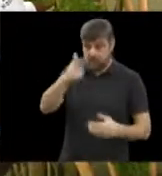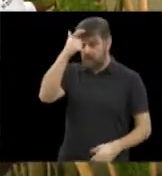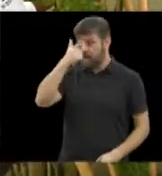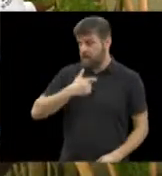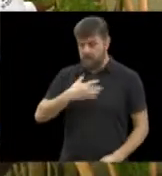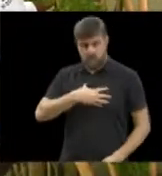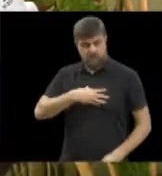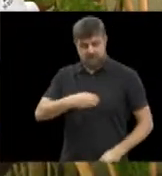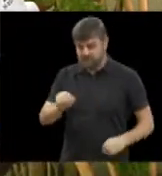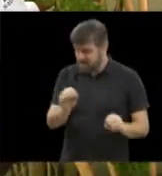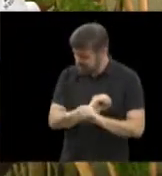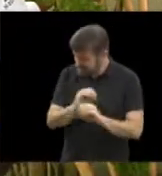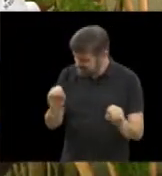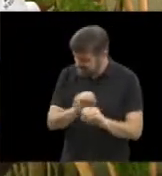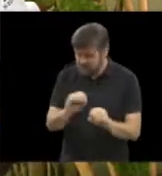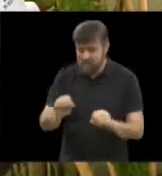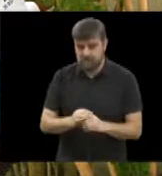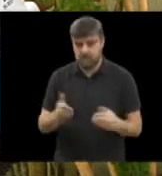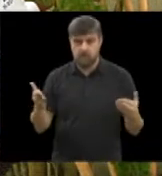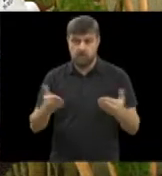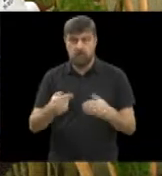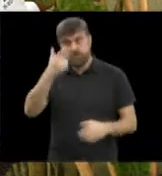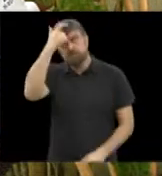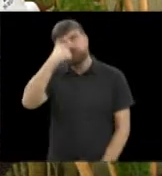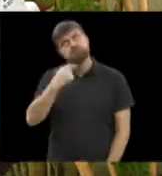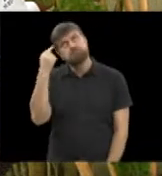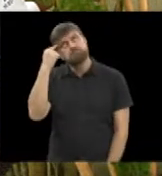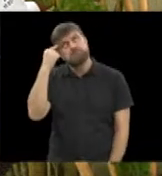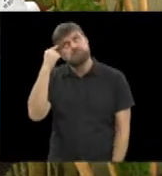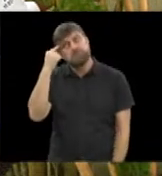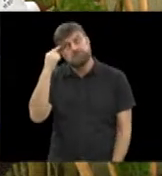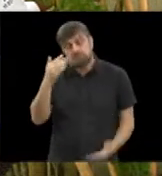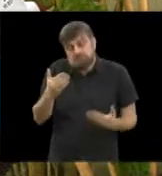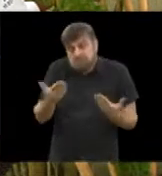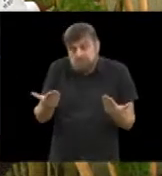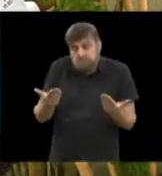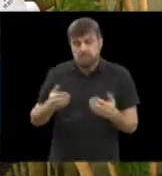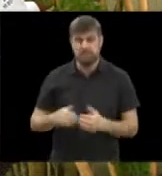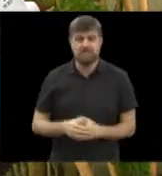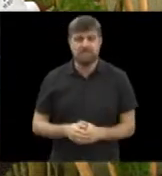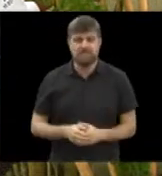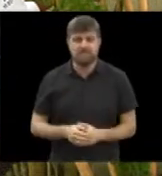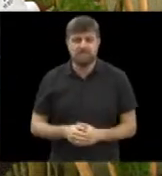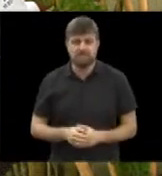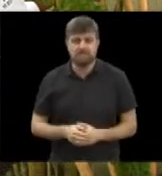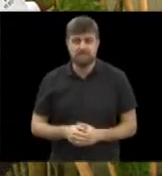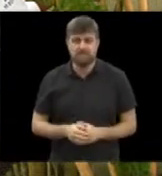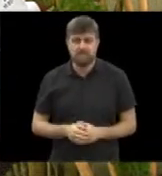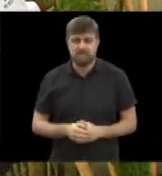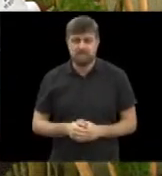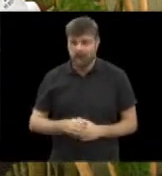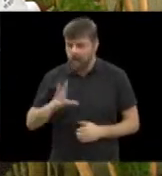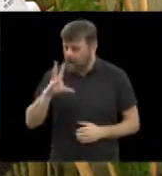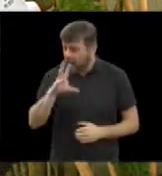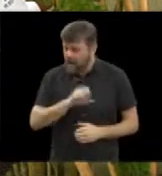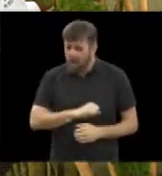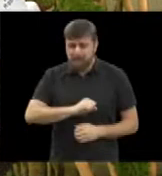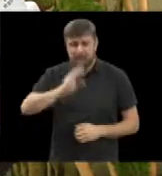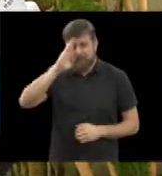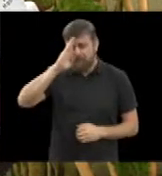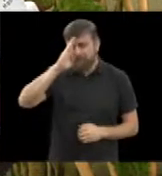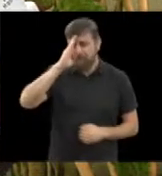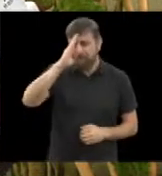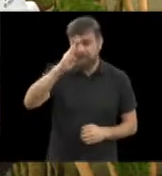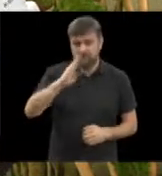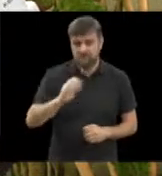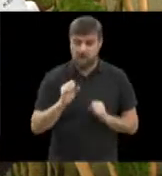tive filhos, é uma coisa que hoje eu questiono bastante, mas não tem amor maior do que eu vejo.